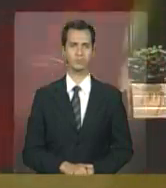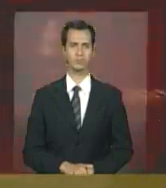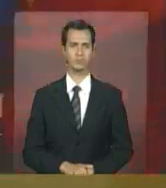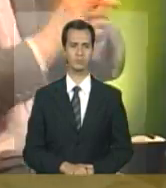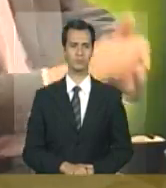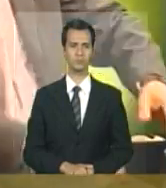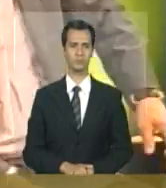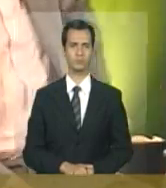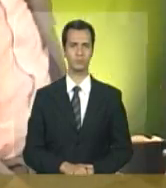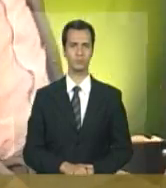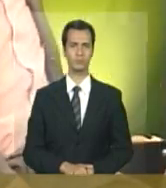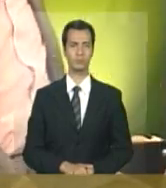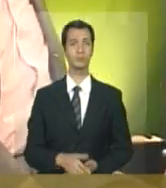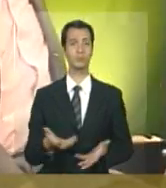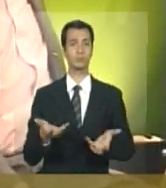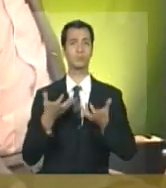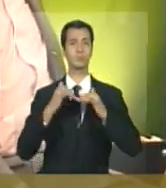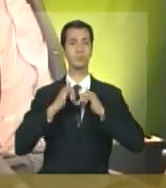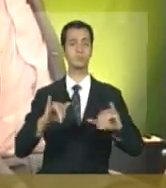que falo tudo isso